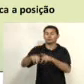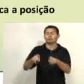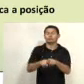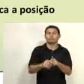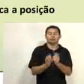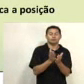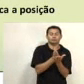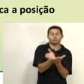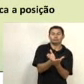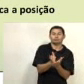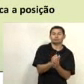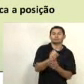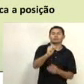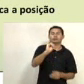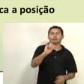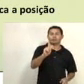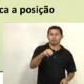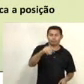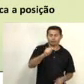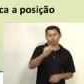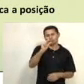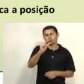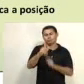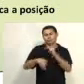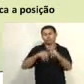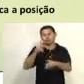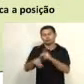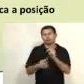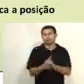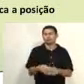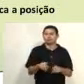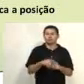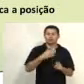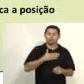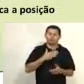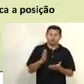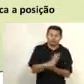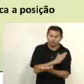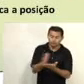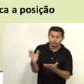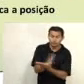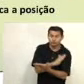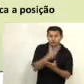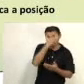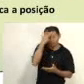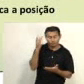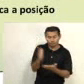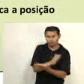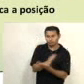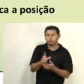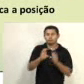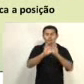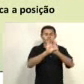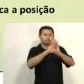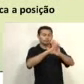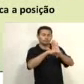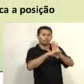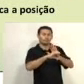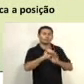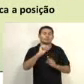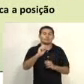desvio padrão sigma, o desvio padrão populacional da minha distribuição. Tá? Conceitos